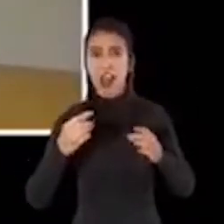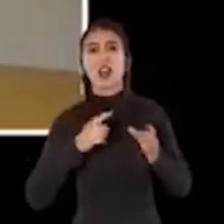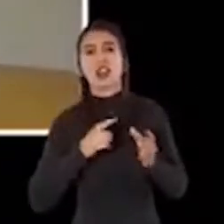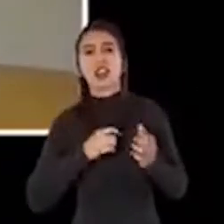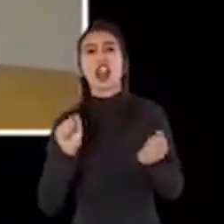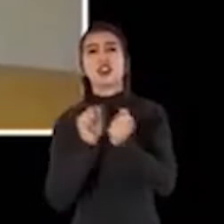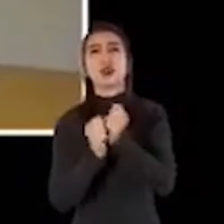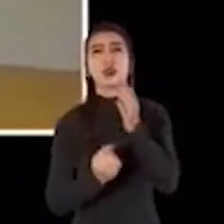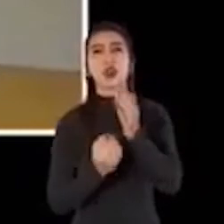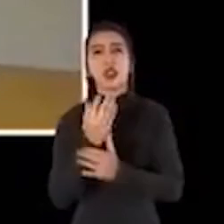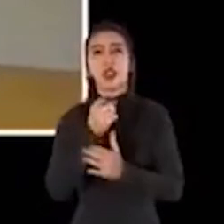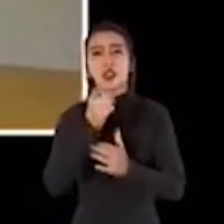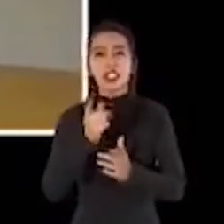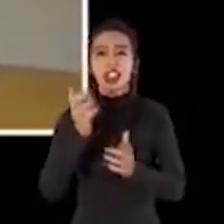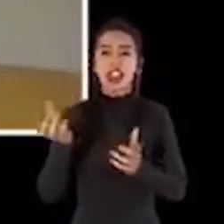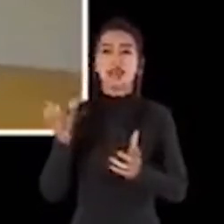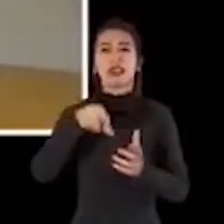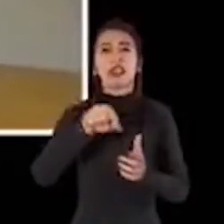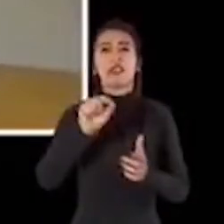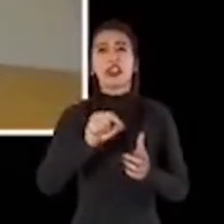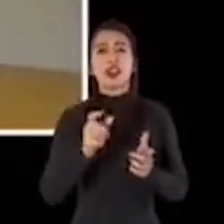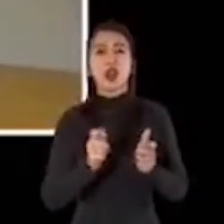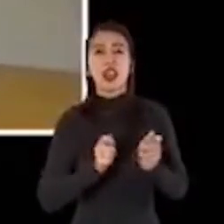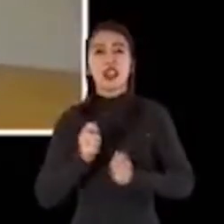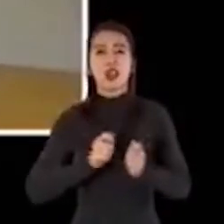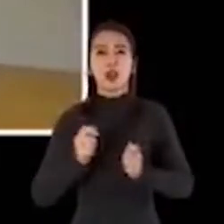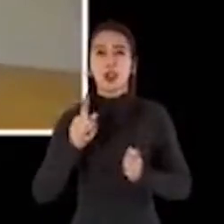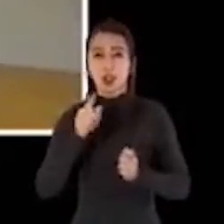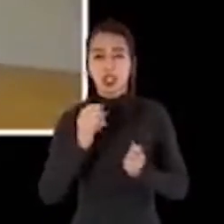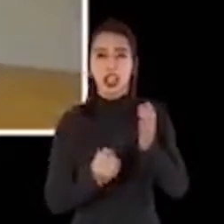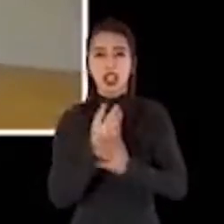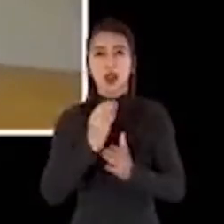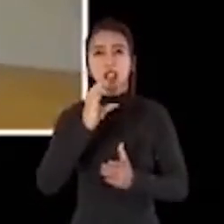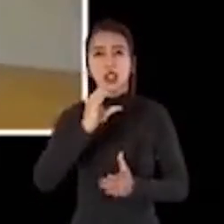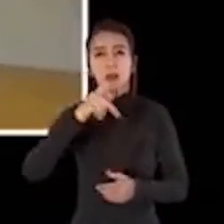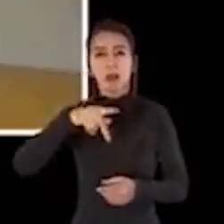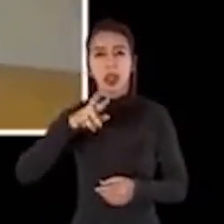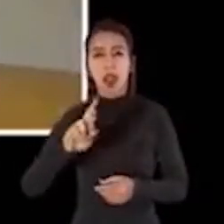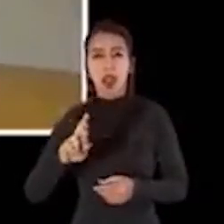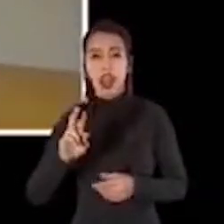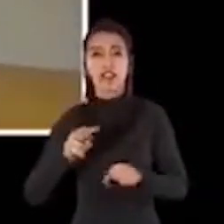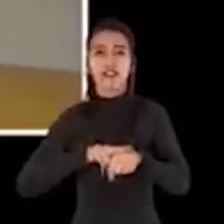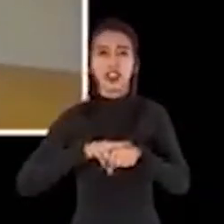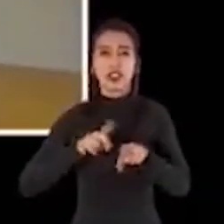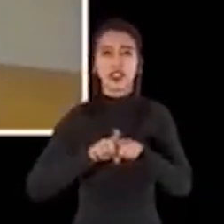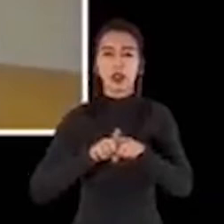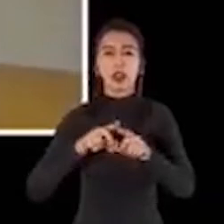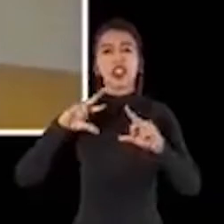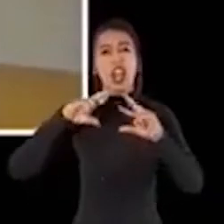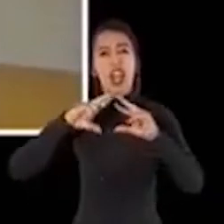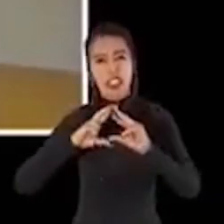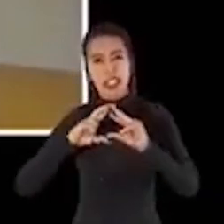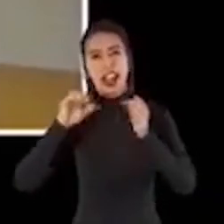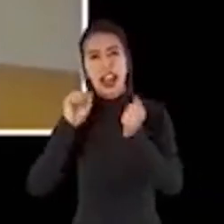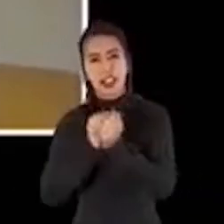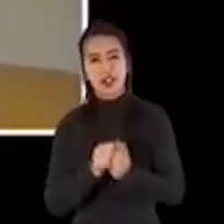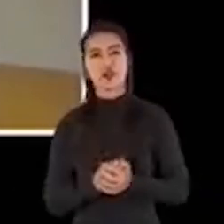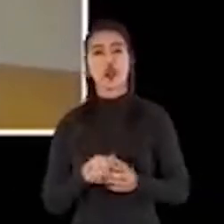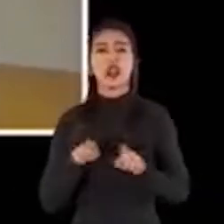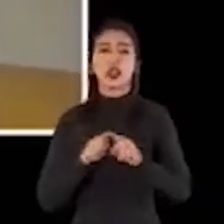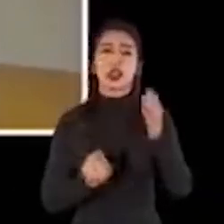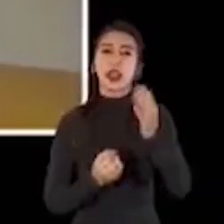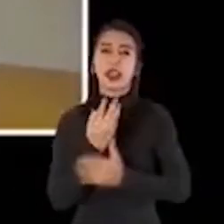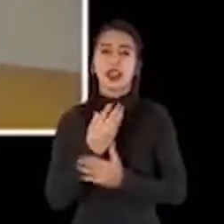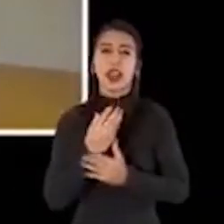Saxida? Quando você estava na economia, além de criar a CPR Verde, nós criamos o crédito de reciclagem também juntos e criamos